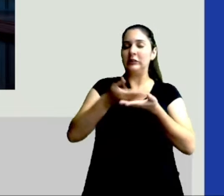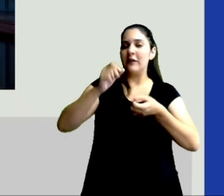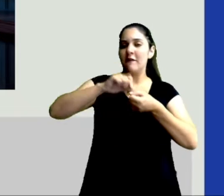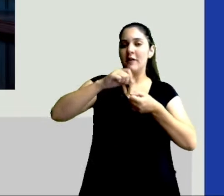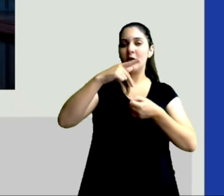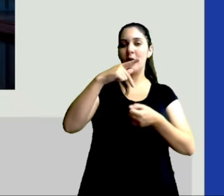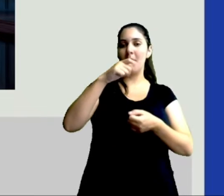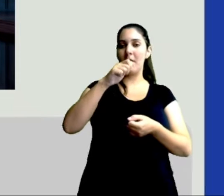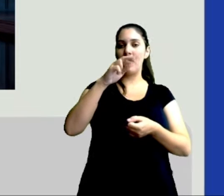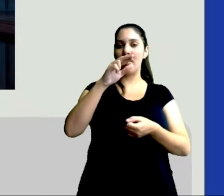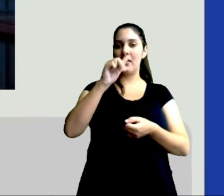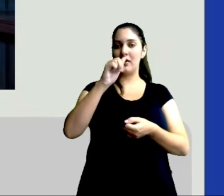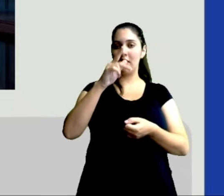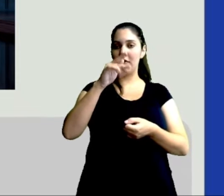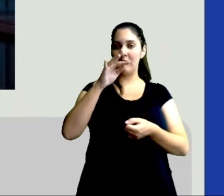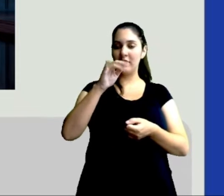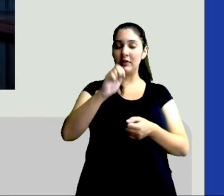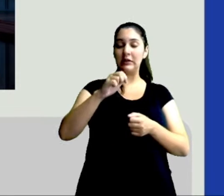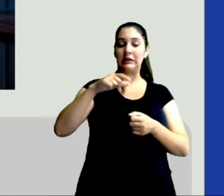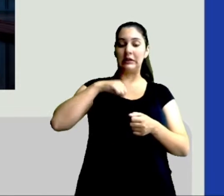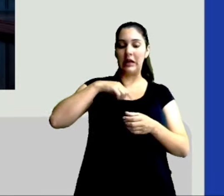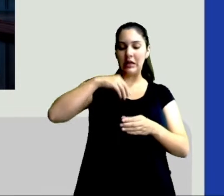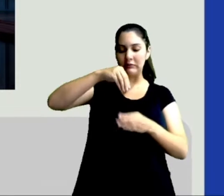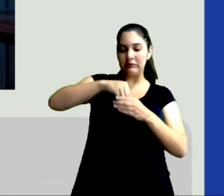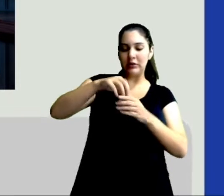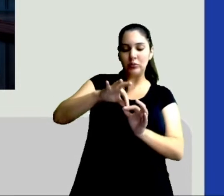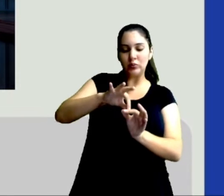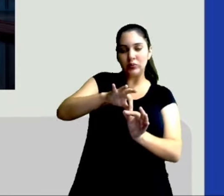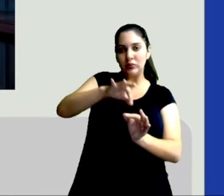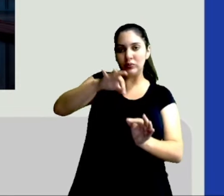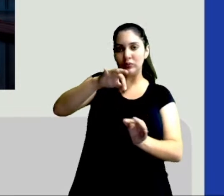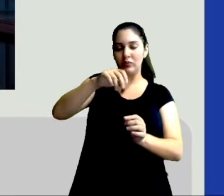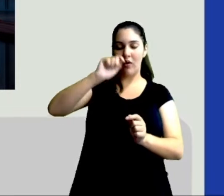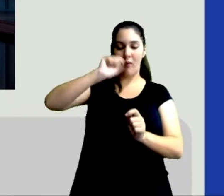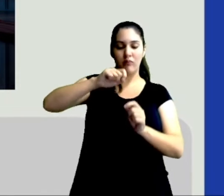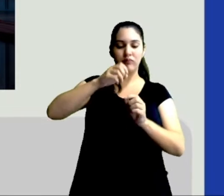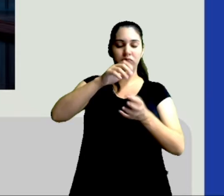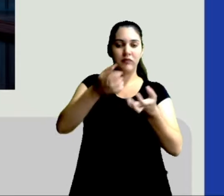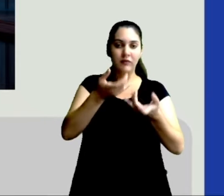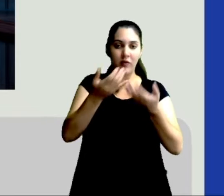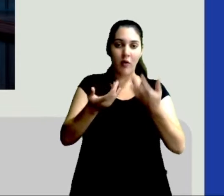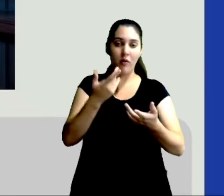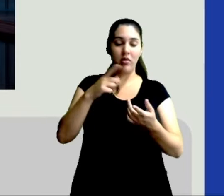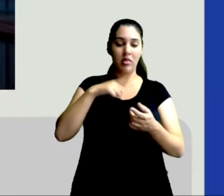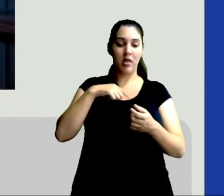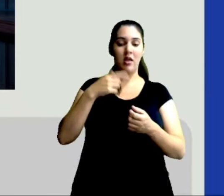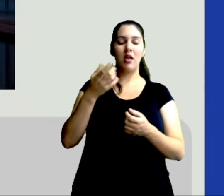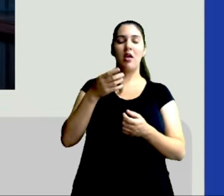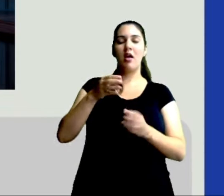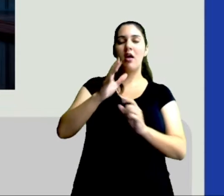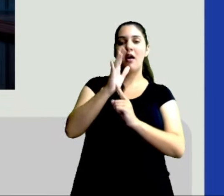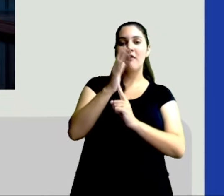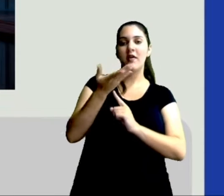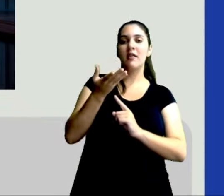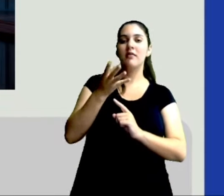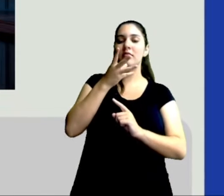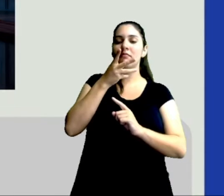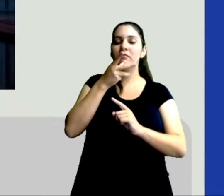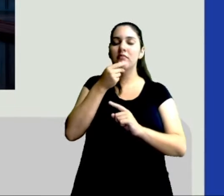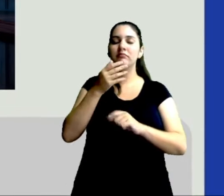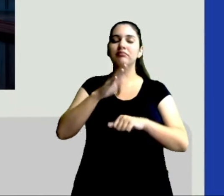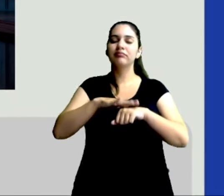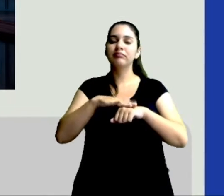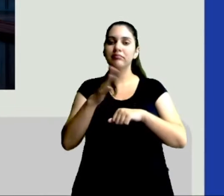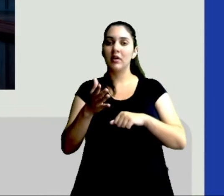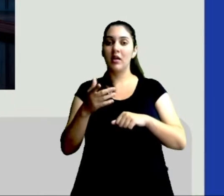parafina e existe um pavio interno, que nós então acendemos e essa vela ela dura um determinado tempo até que essa parafina